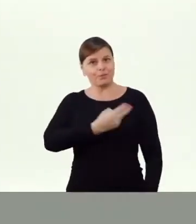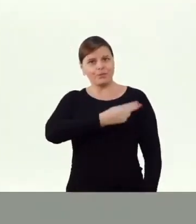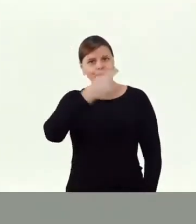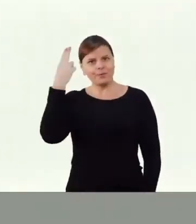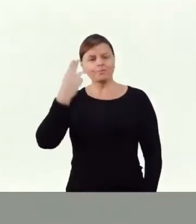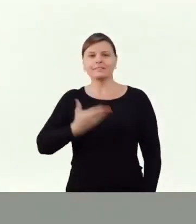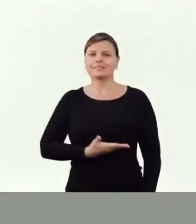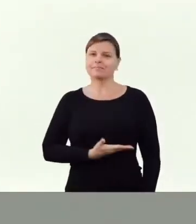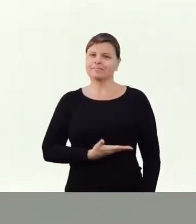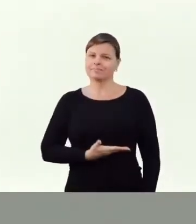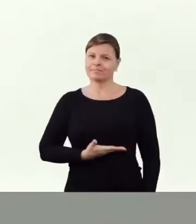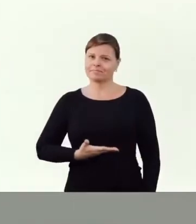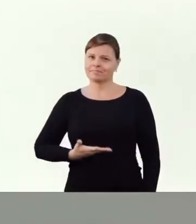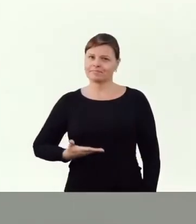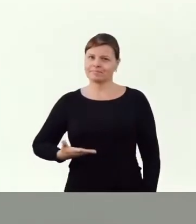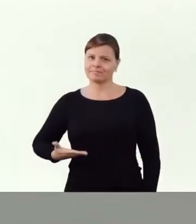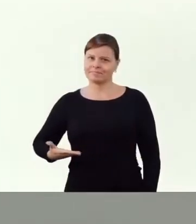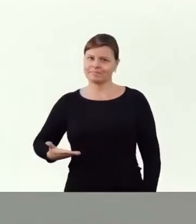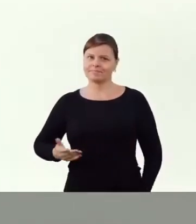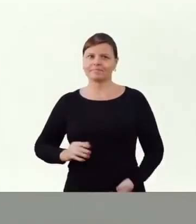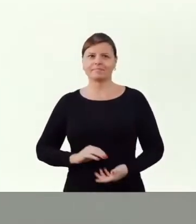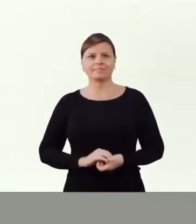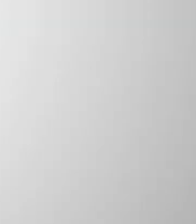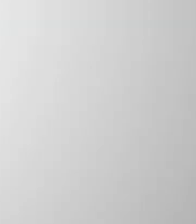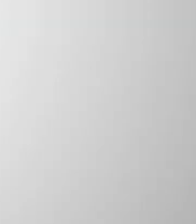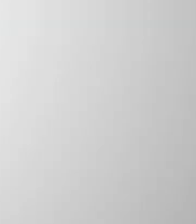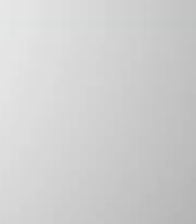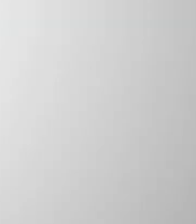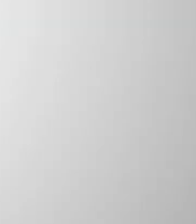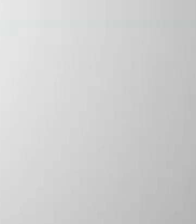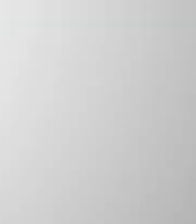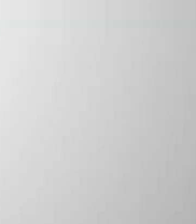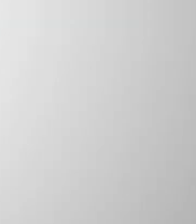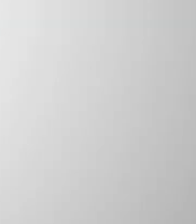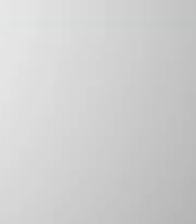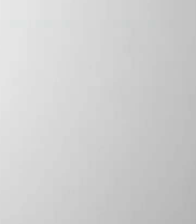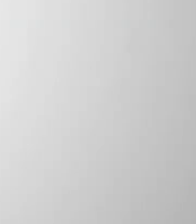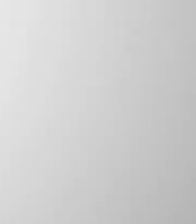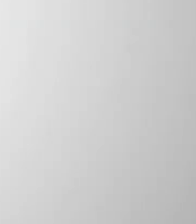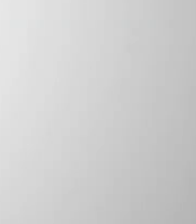Eu sou Jackson Rabuschi, 22211.